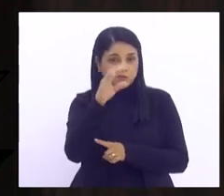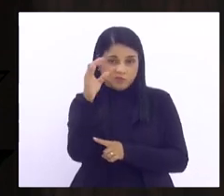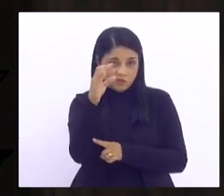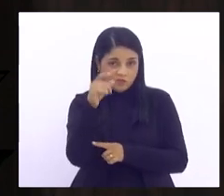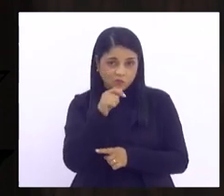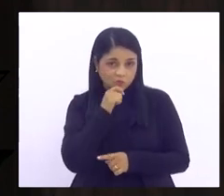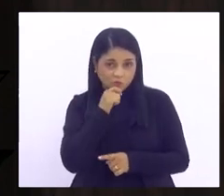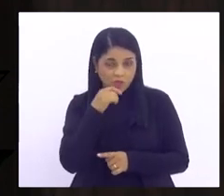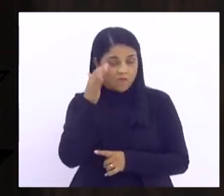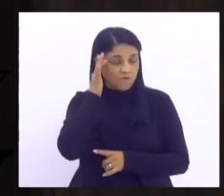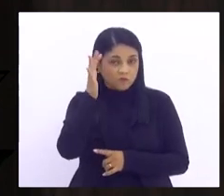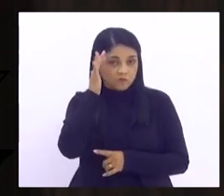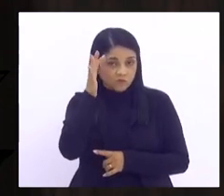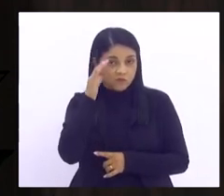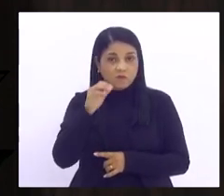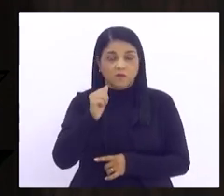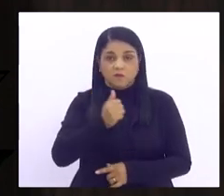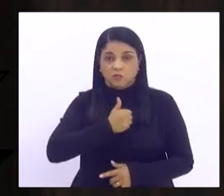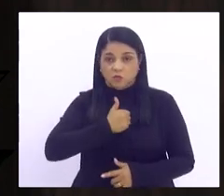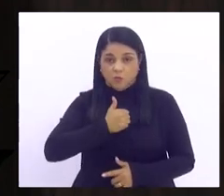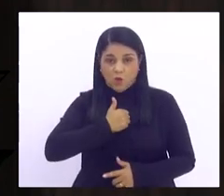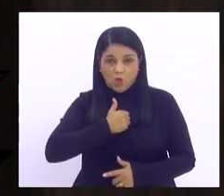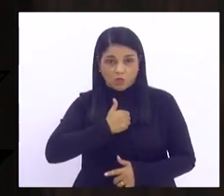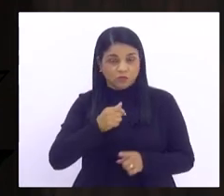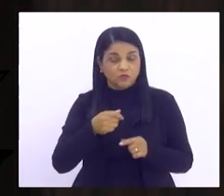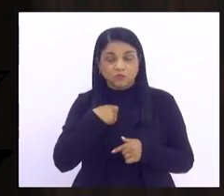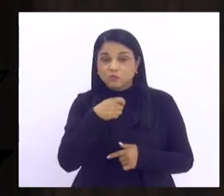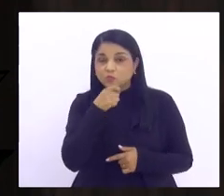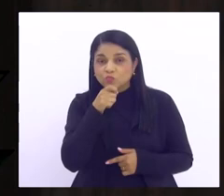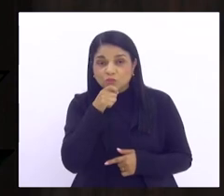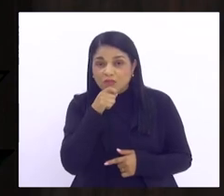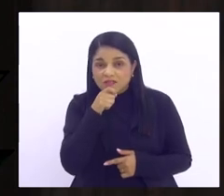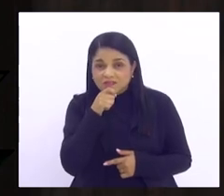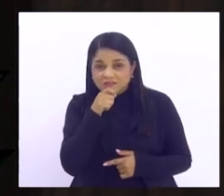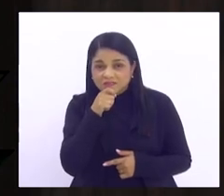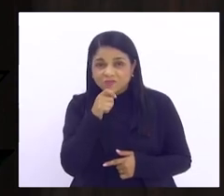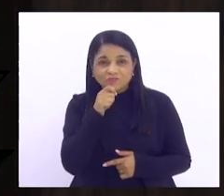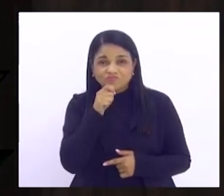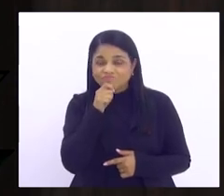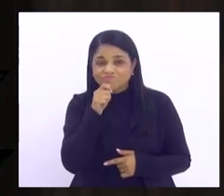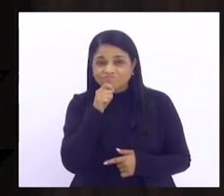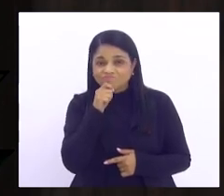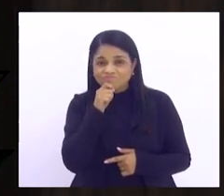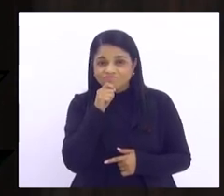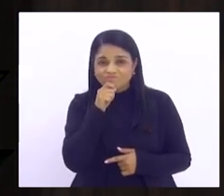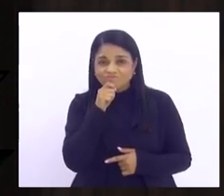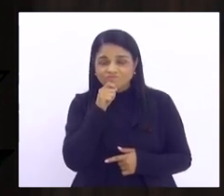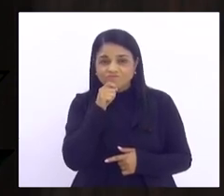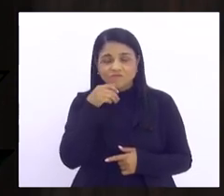argumentos filosóficos, antropológicos, não existe qualquer ordem de argumento que